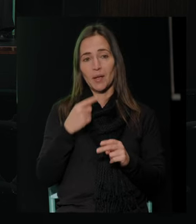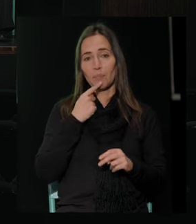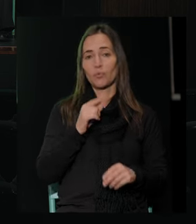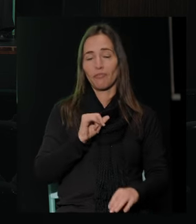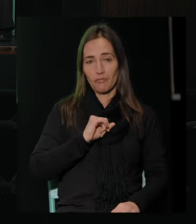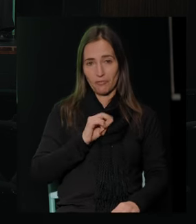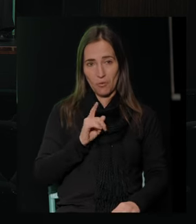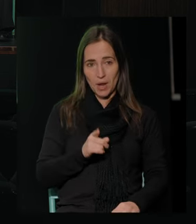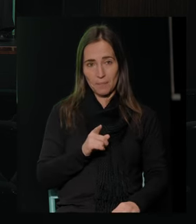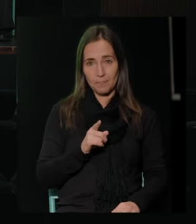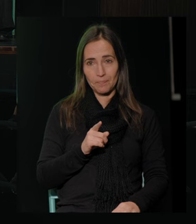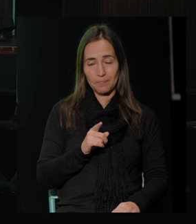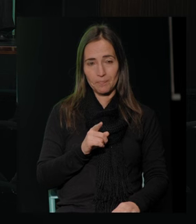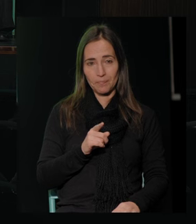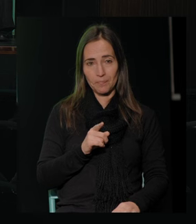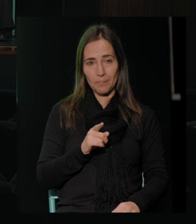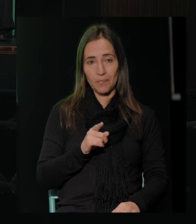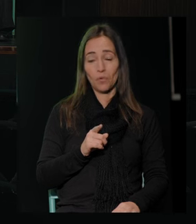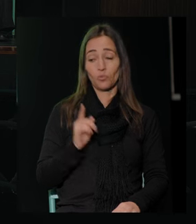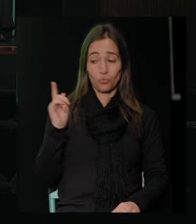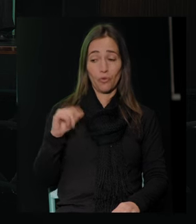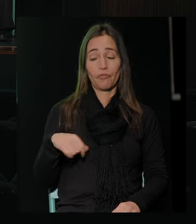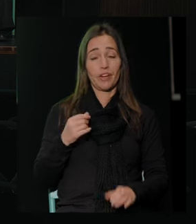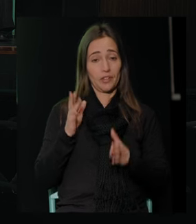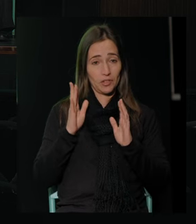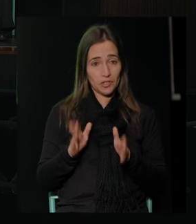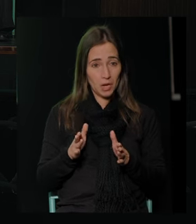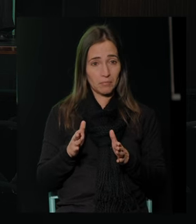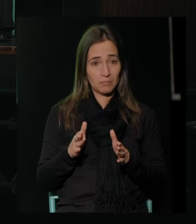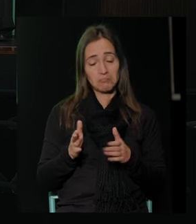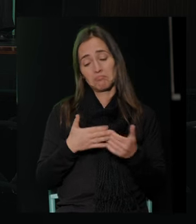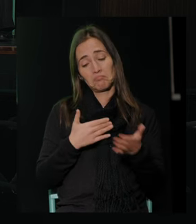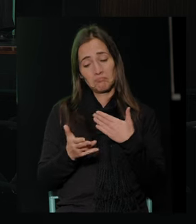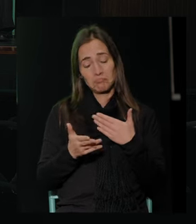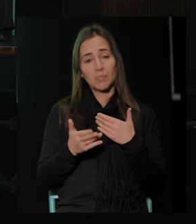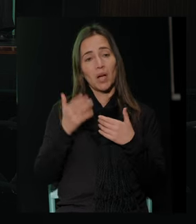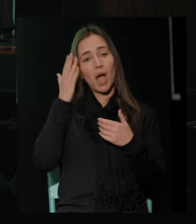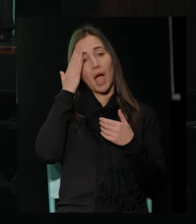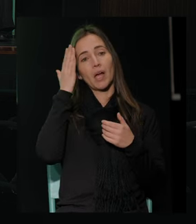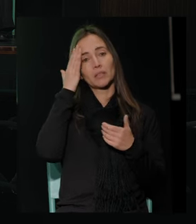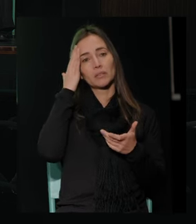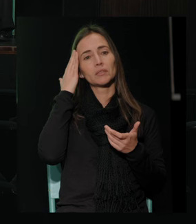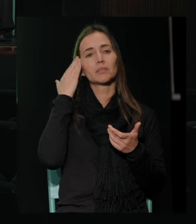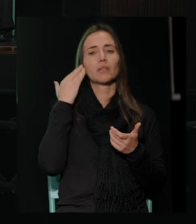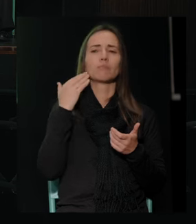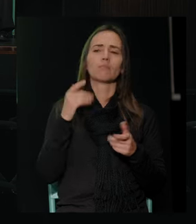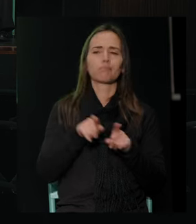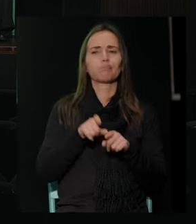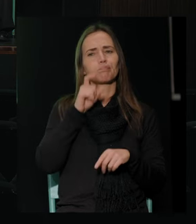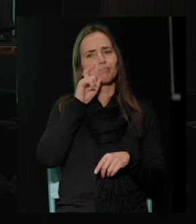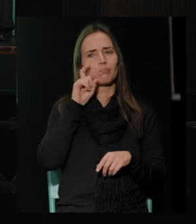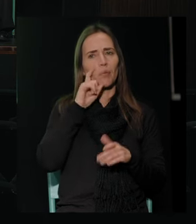mais se... já é verde e não se importa e até acha que isso é um escudo,